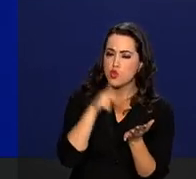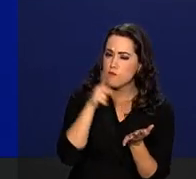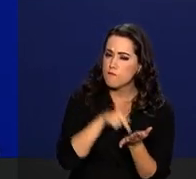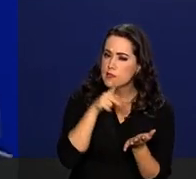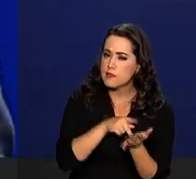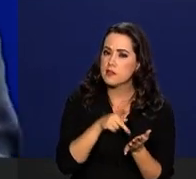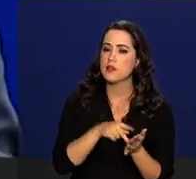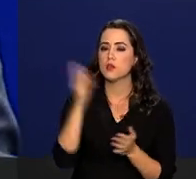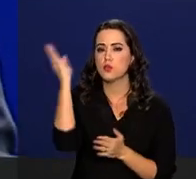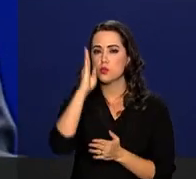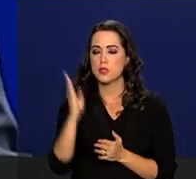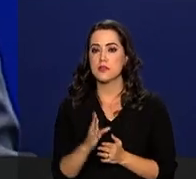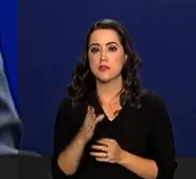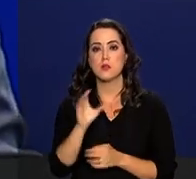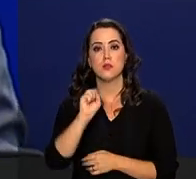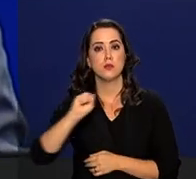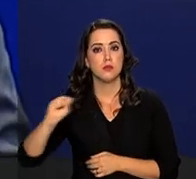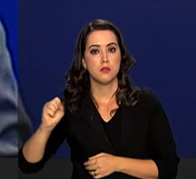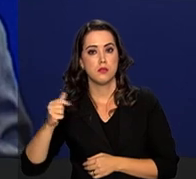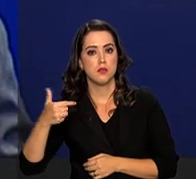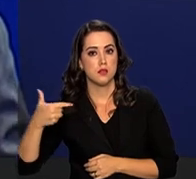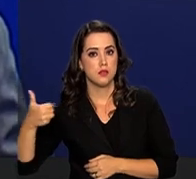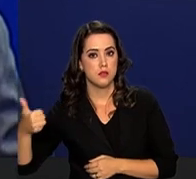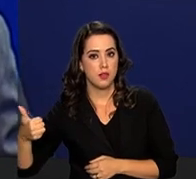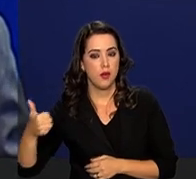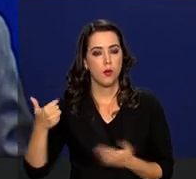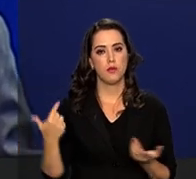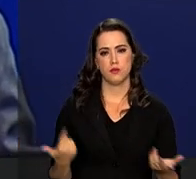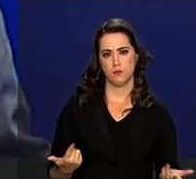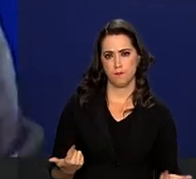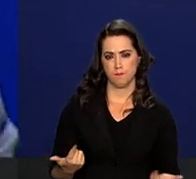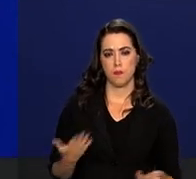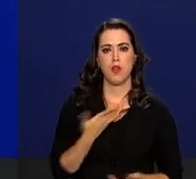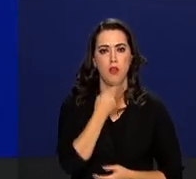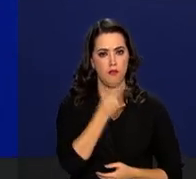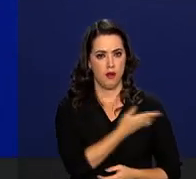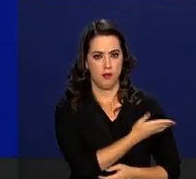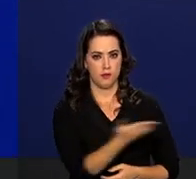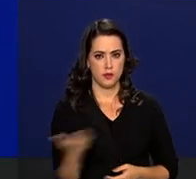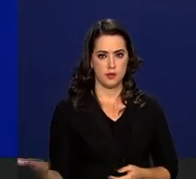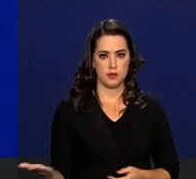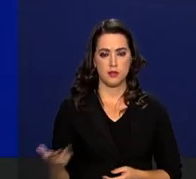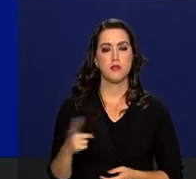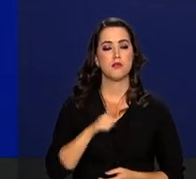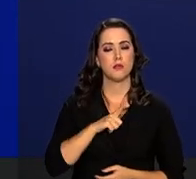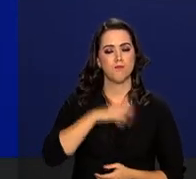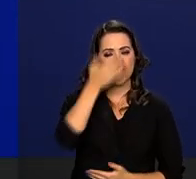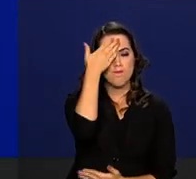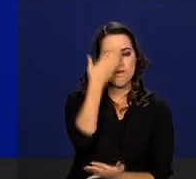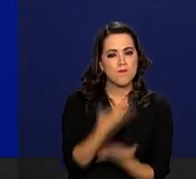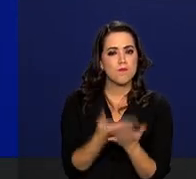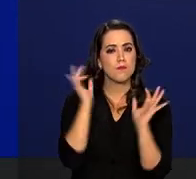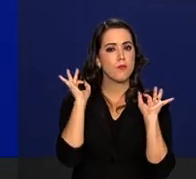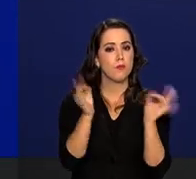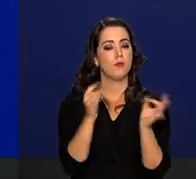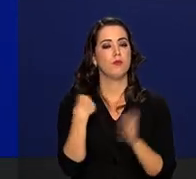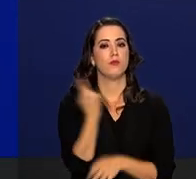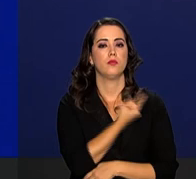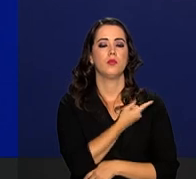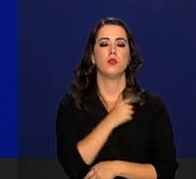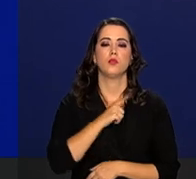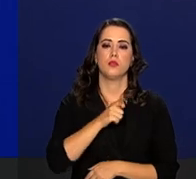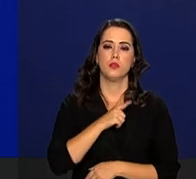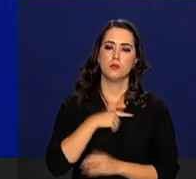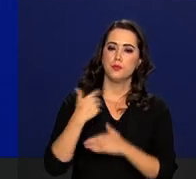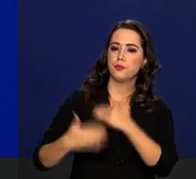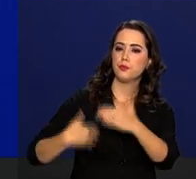o Brasil no século XXI. E olha, vou dizer a vocês, eu tenho absoluta convicção de que nós temos